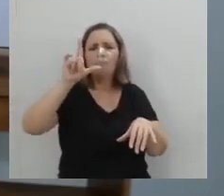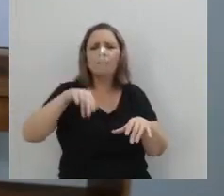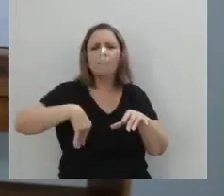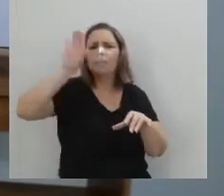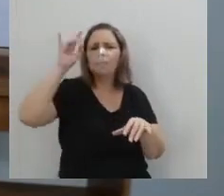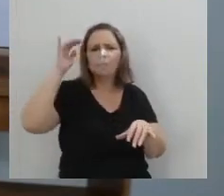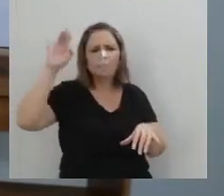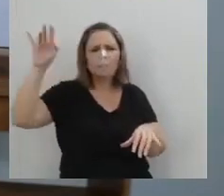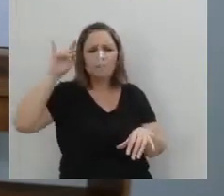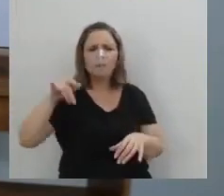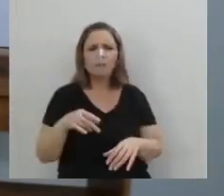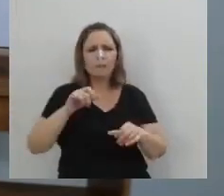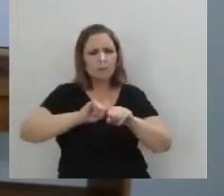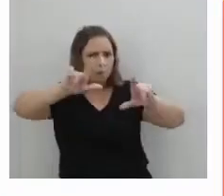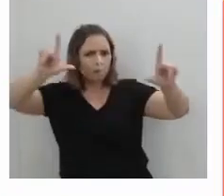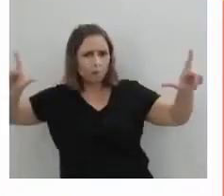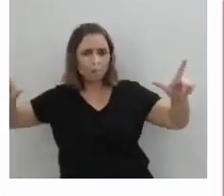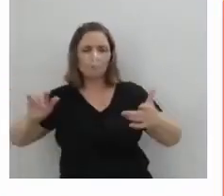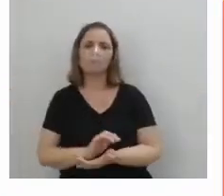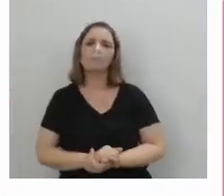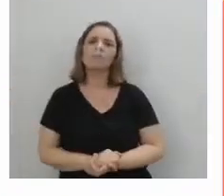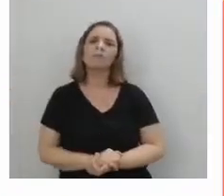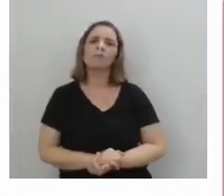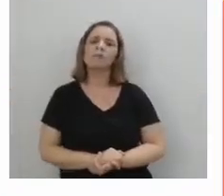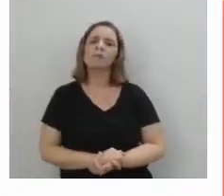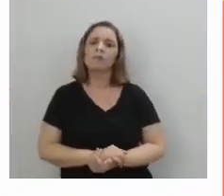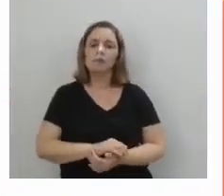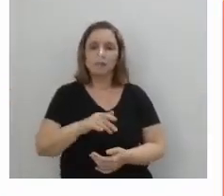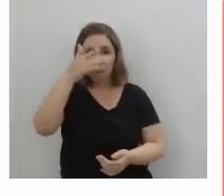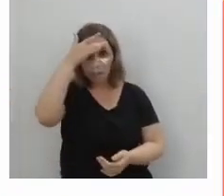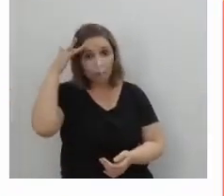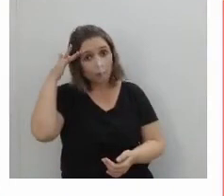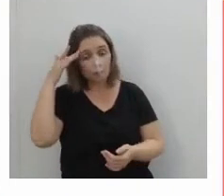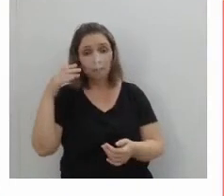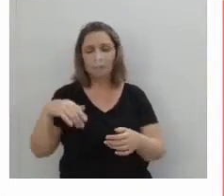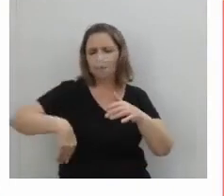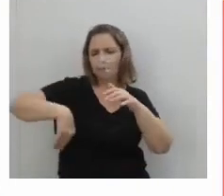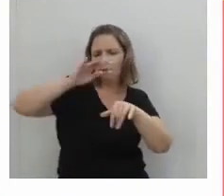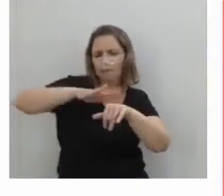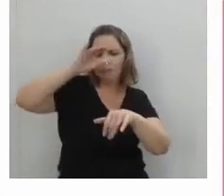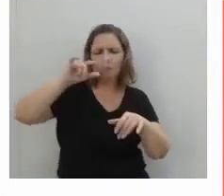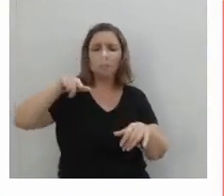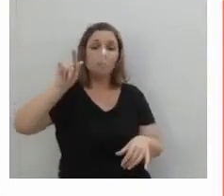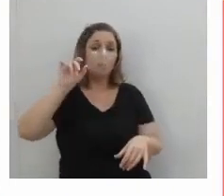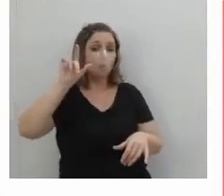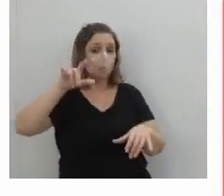enquanto você pensa, acompanha o slide. O jogador que fez o maior